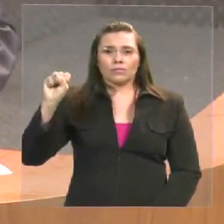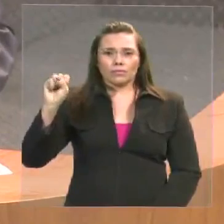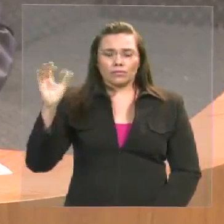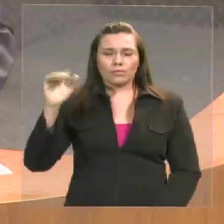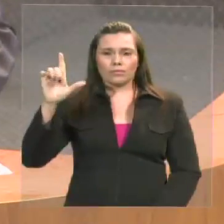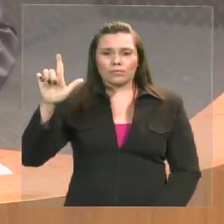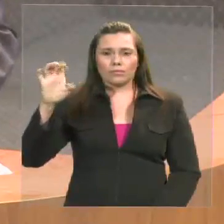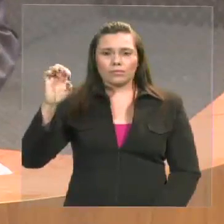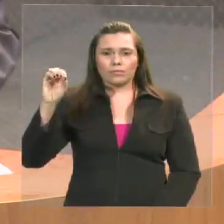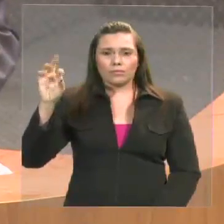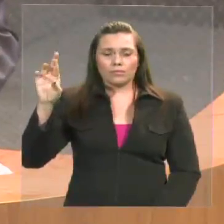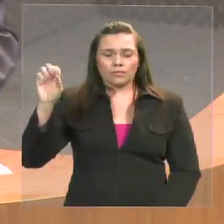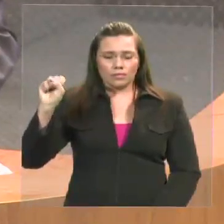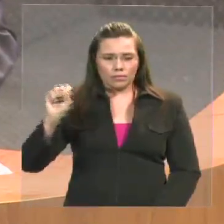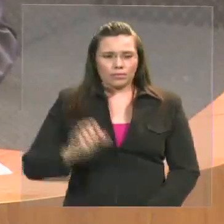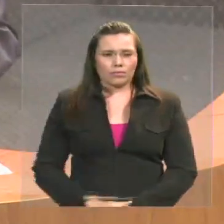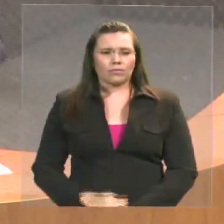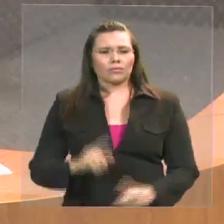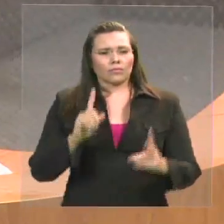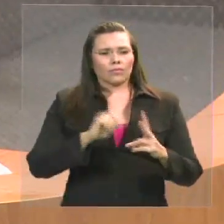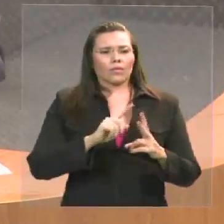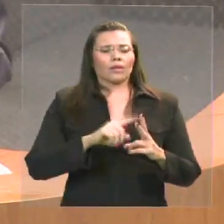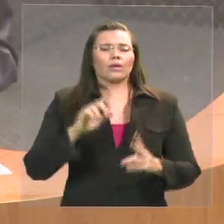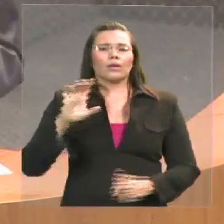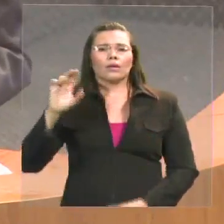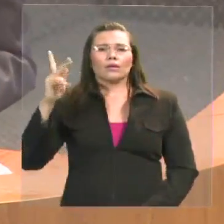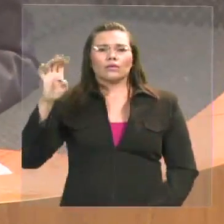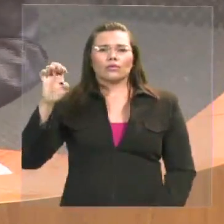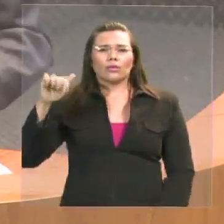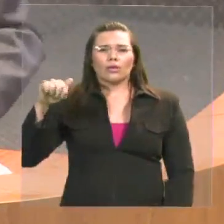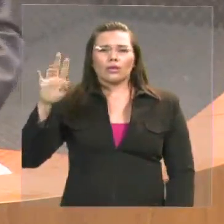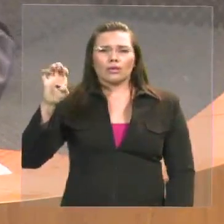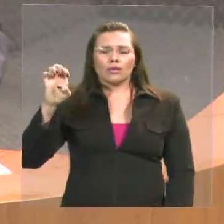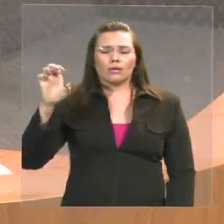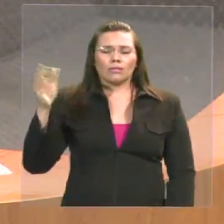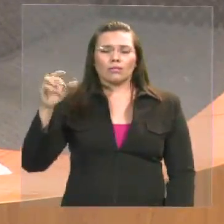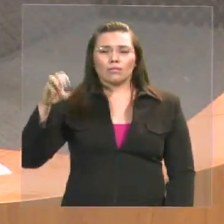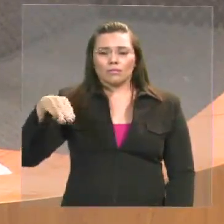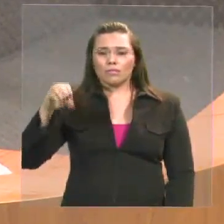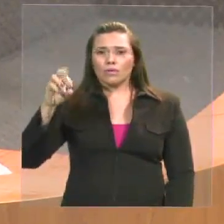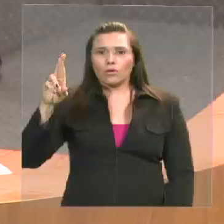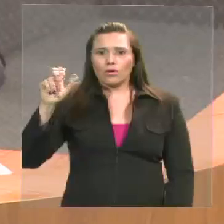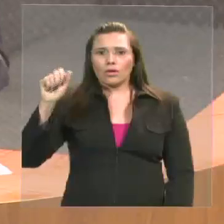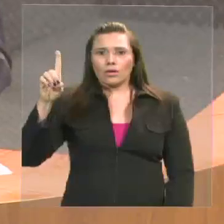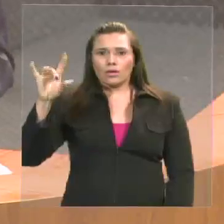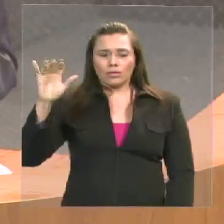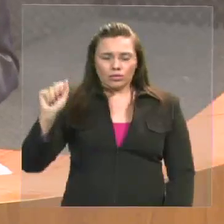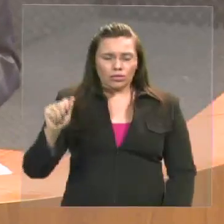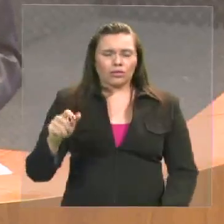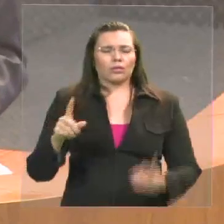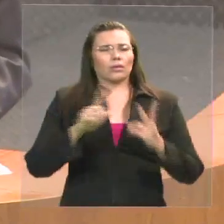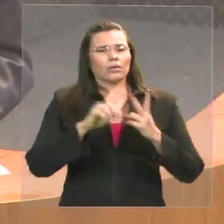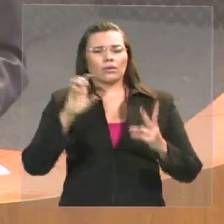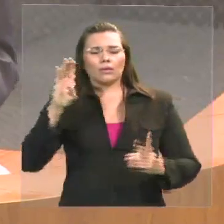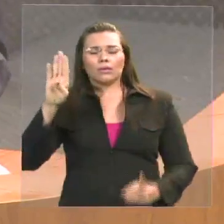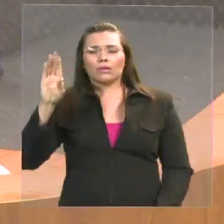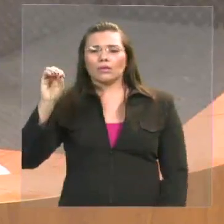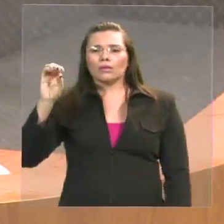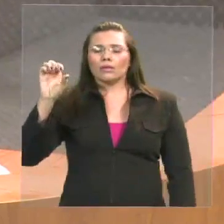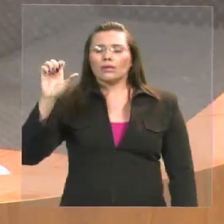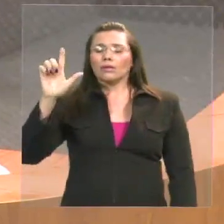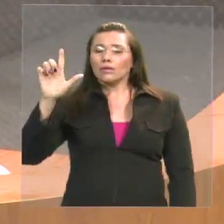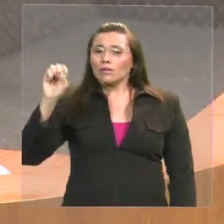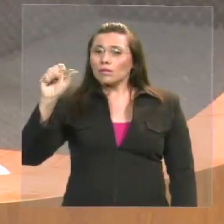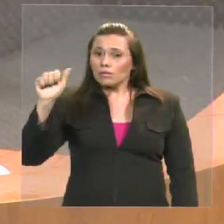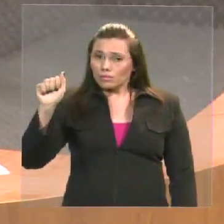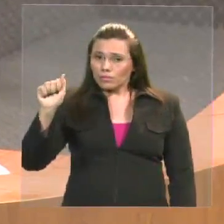também o cheque moradia, mutirão, rua digna. Com o lançamento desses programas, ao final, eu tive a oportunidade de conversar com o governador